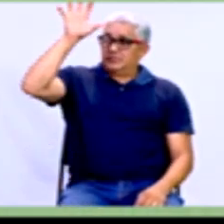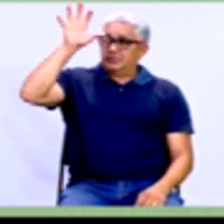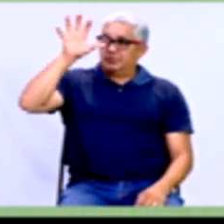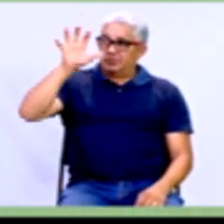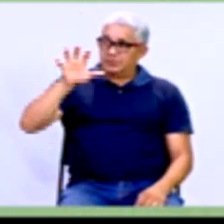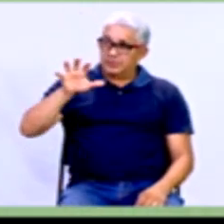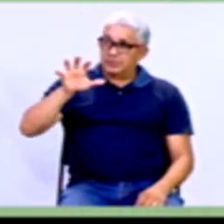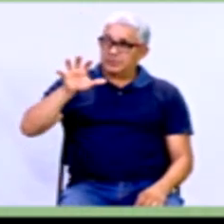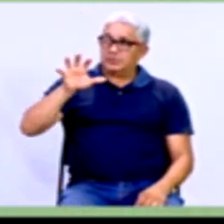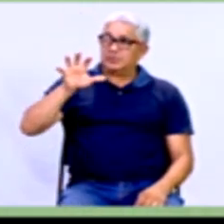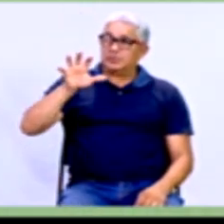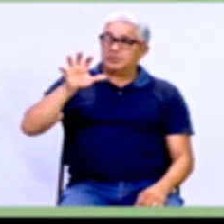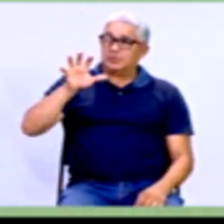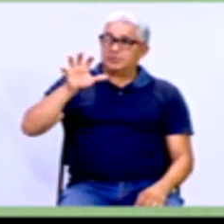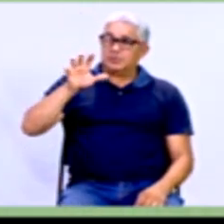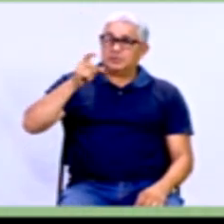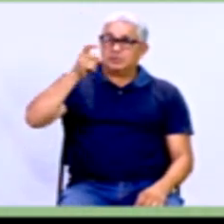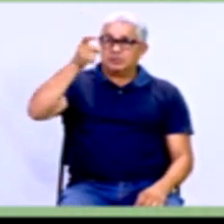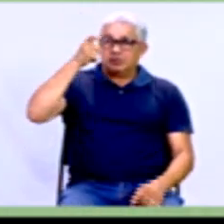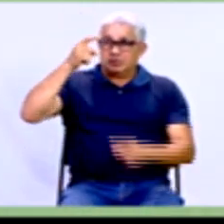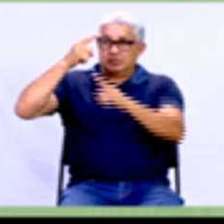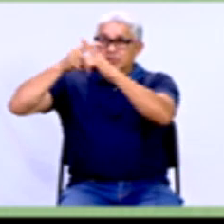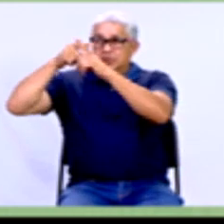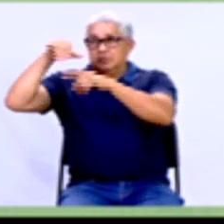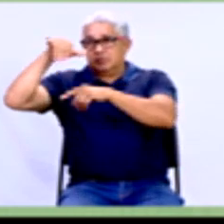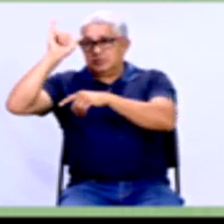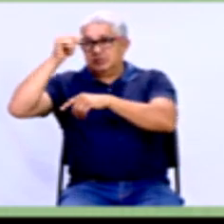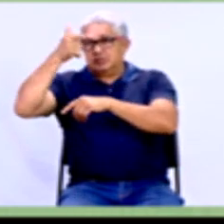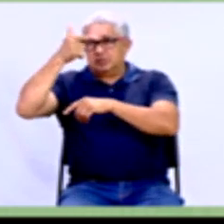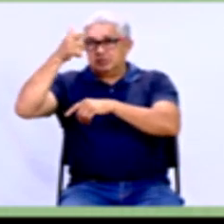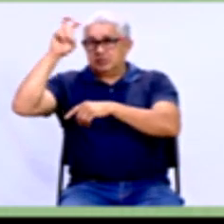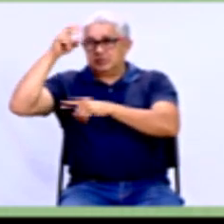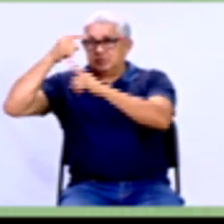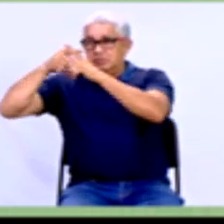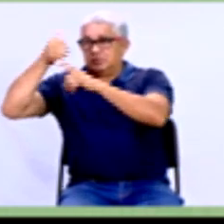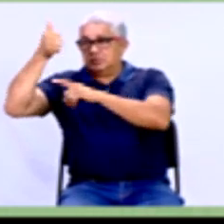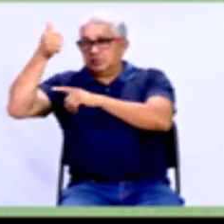eu vou pegar X vezes Y, 25 vezes